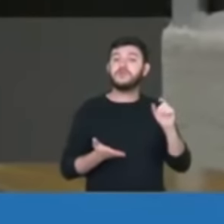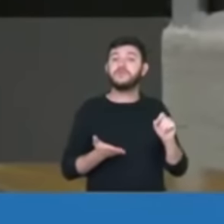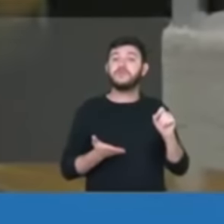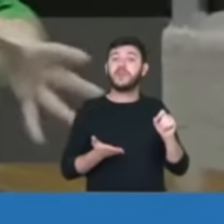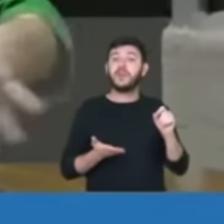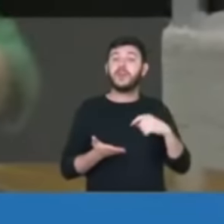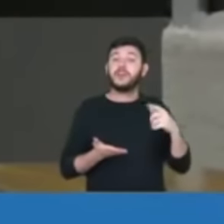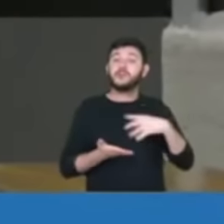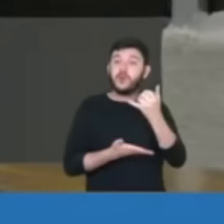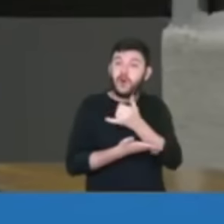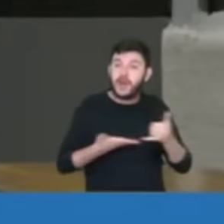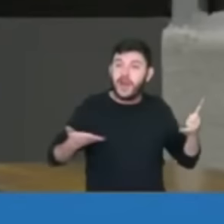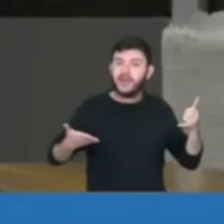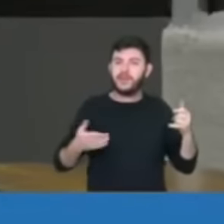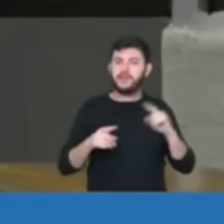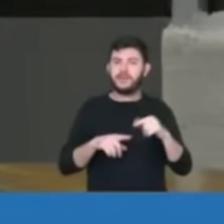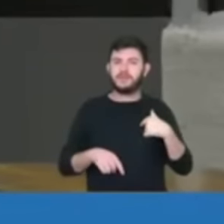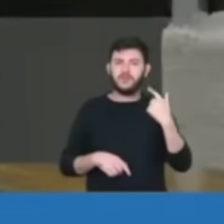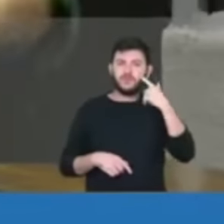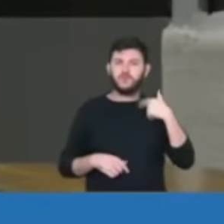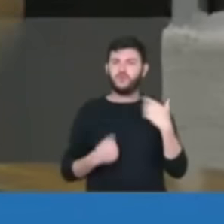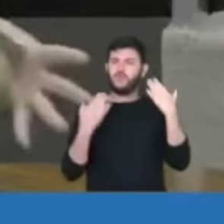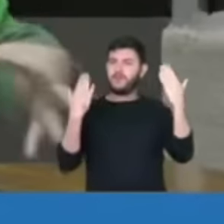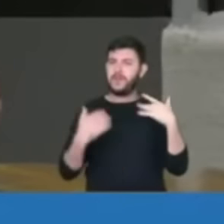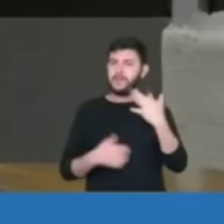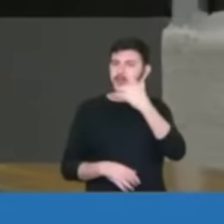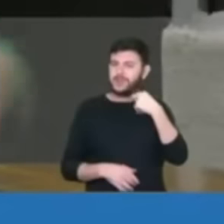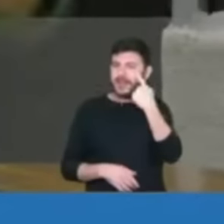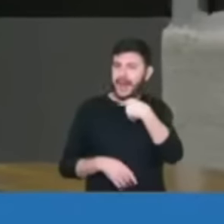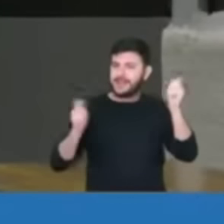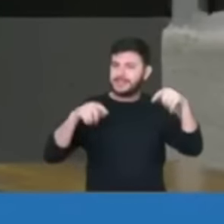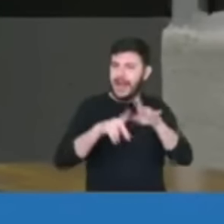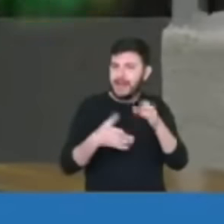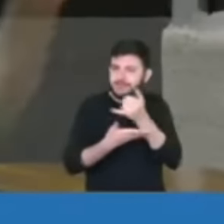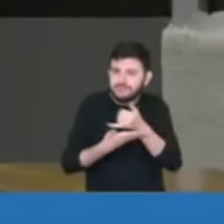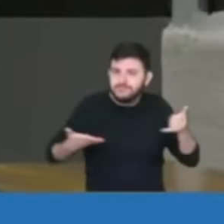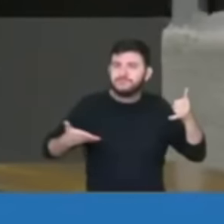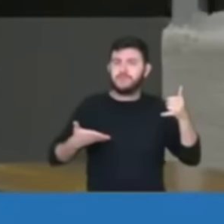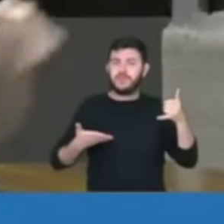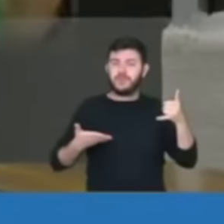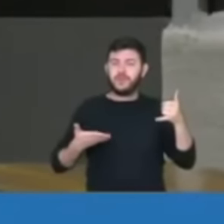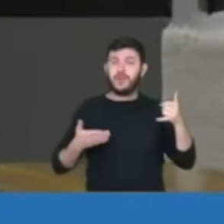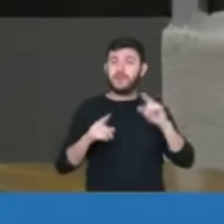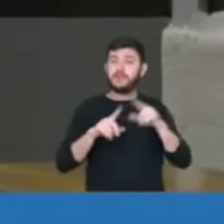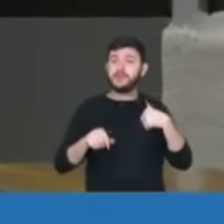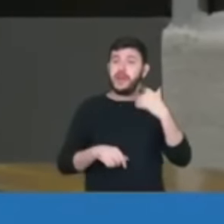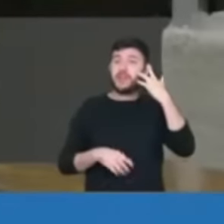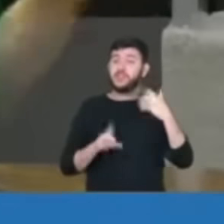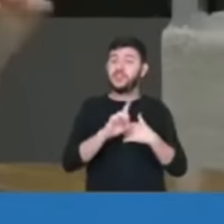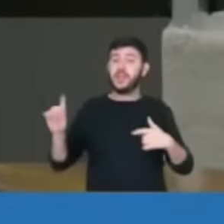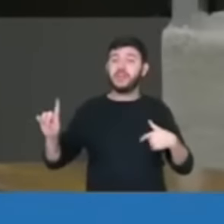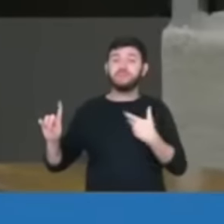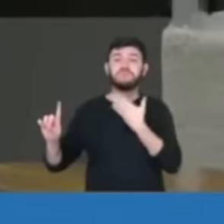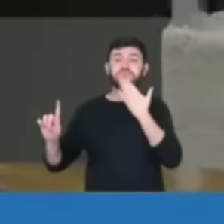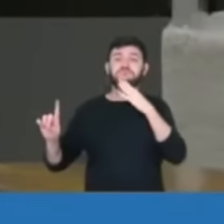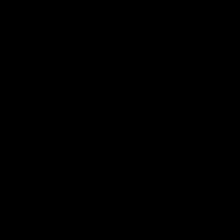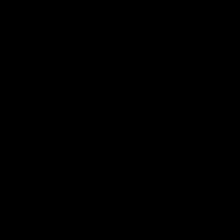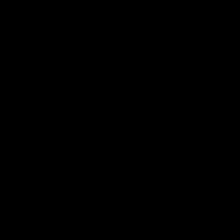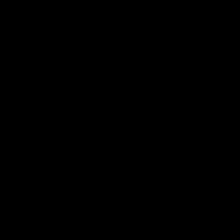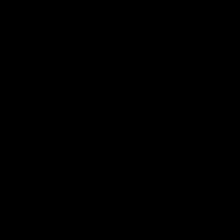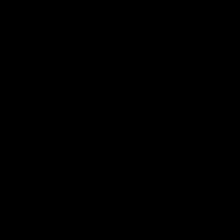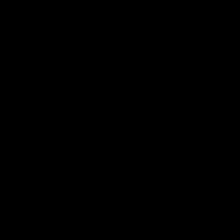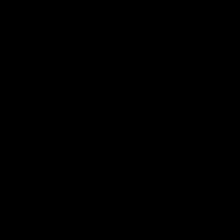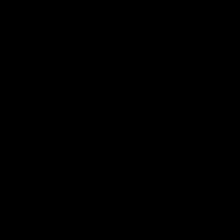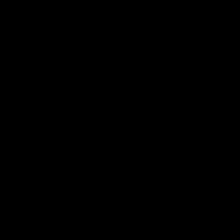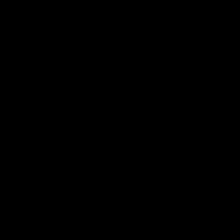de uma droga tão pesada e violenta como cocaína, não tem como não ser tráfico. Aí um pio da extrema-direita. Aí um silêncio inacreditável.